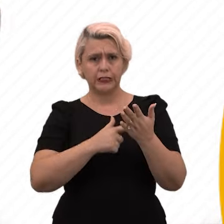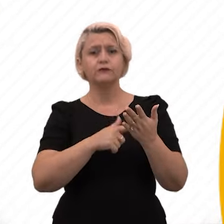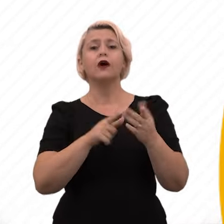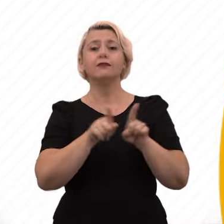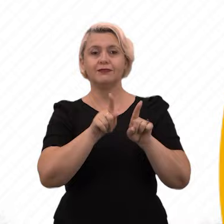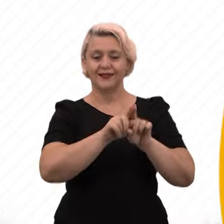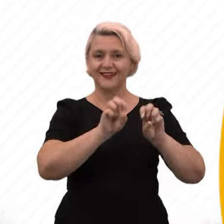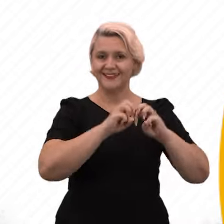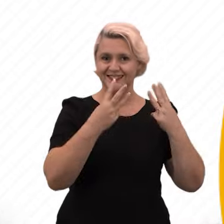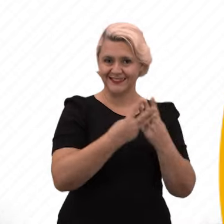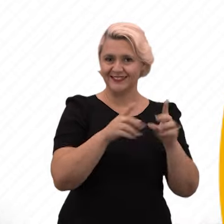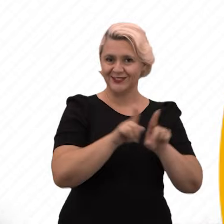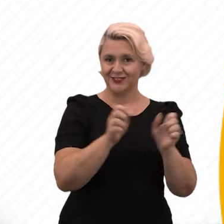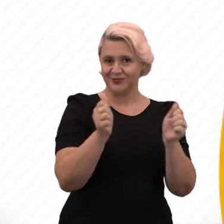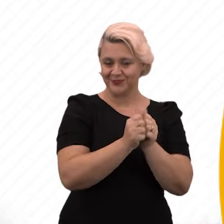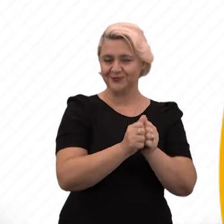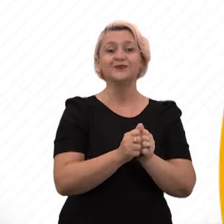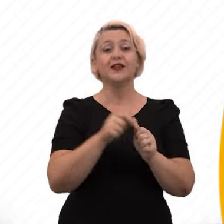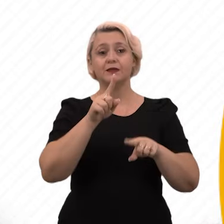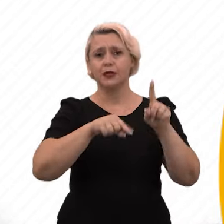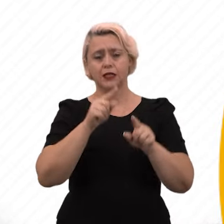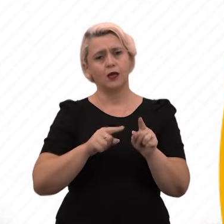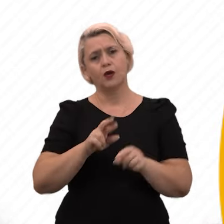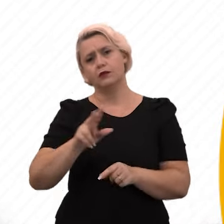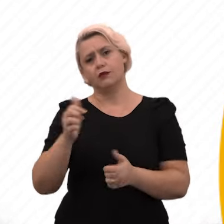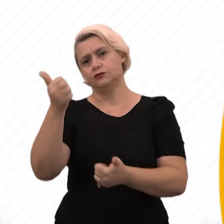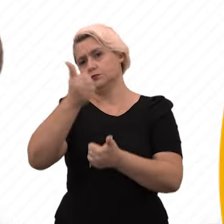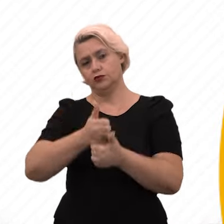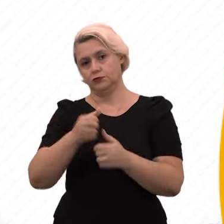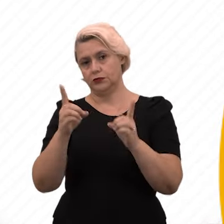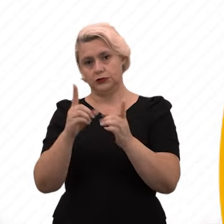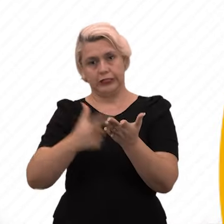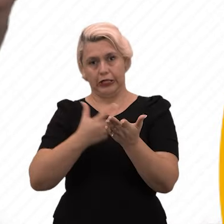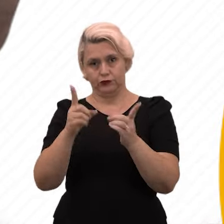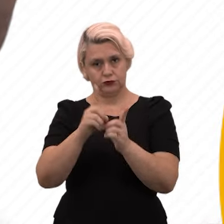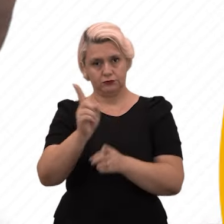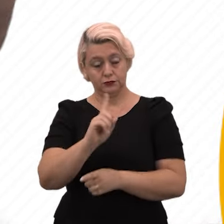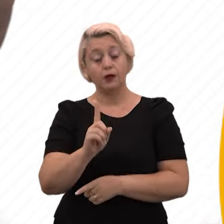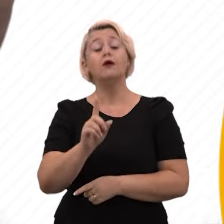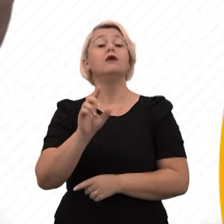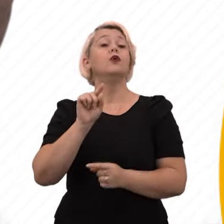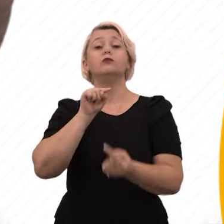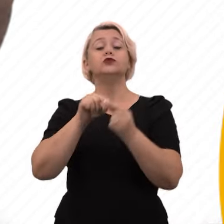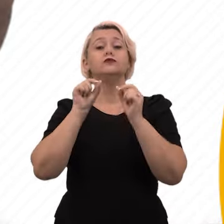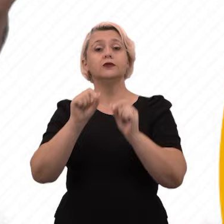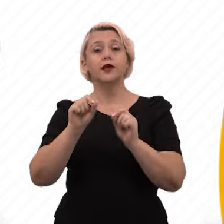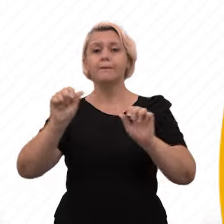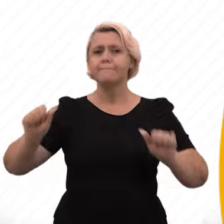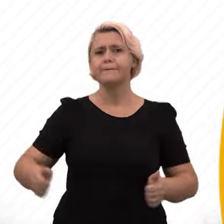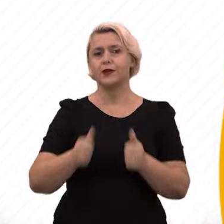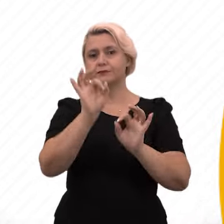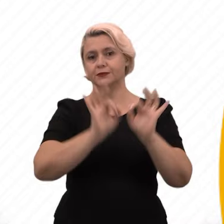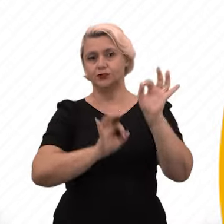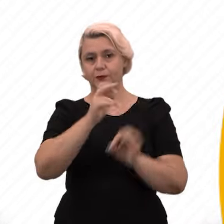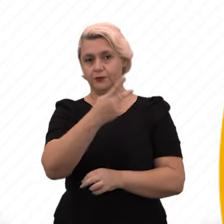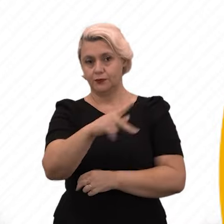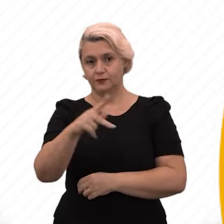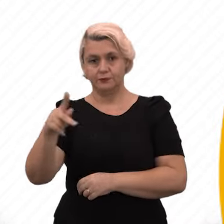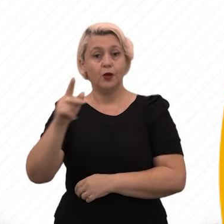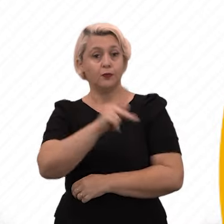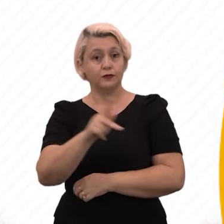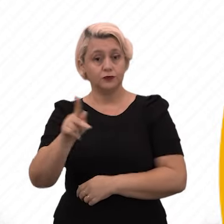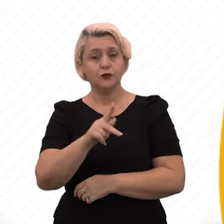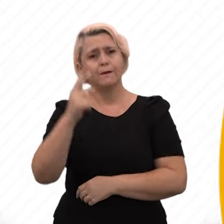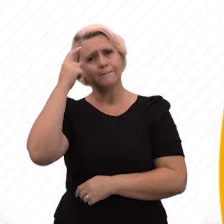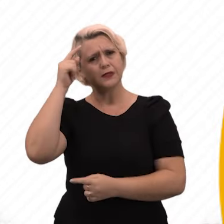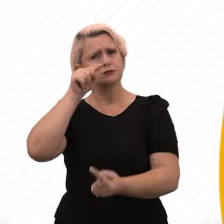que todos os volumes irão também em slide. Esse material não tem intenção de substituir o livro didático, e sim otimizar